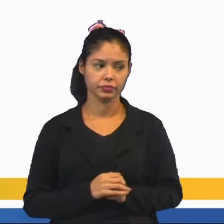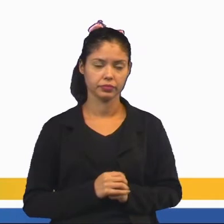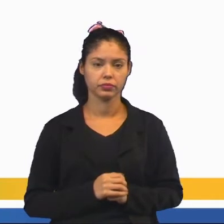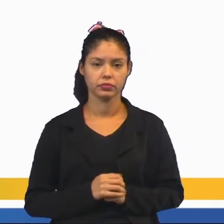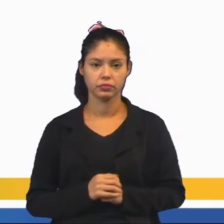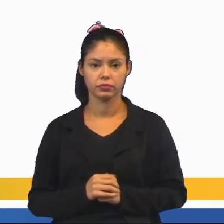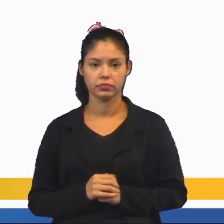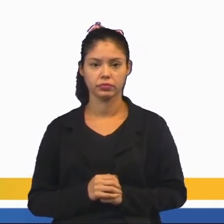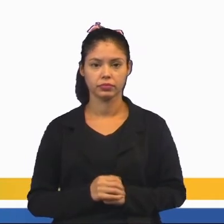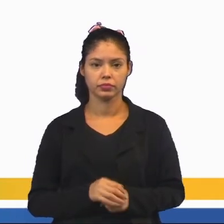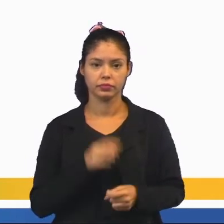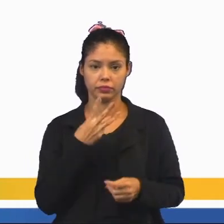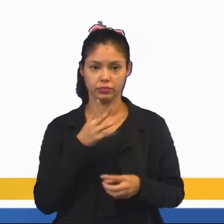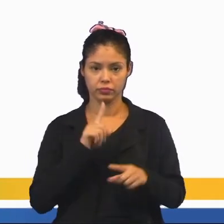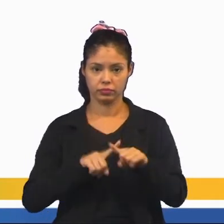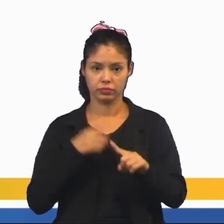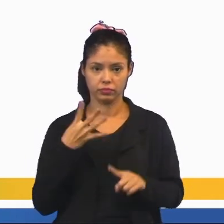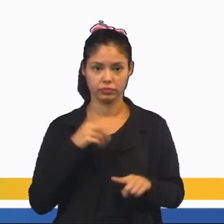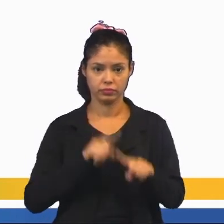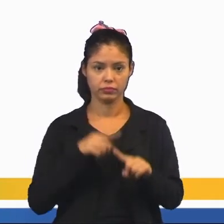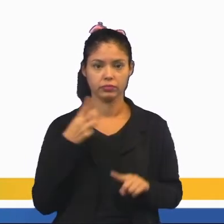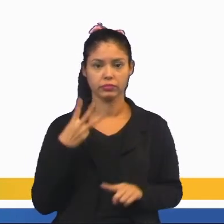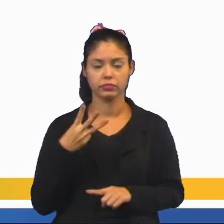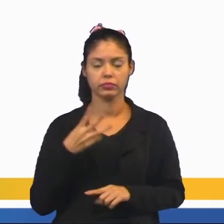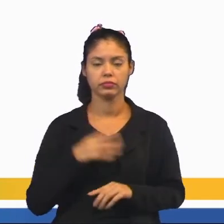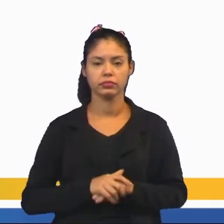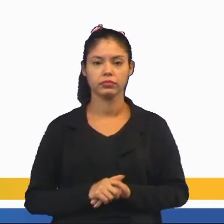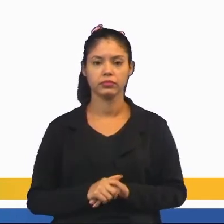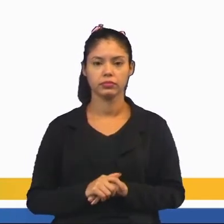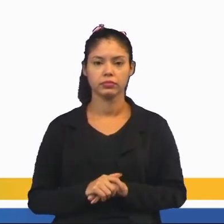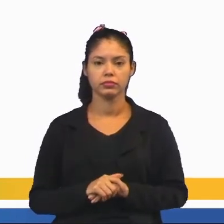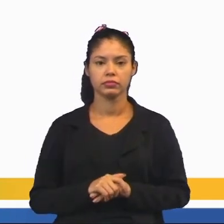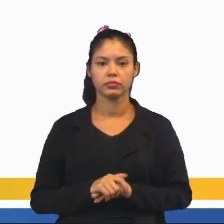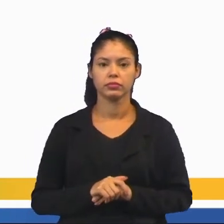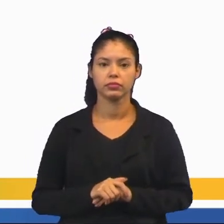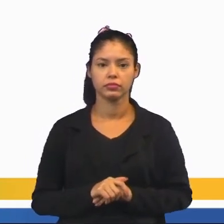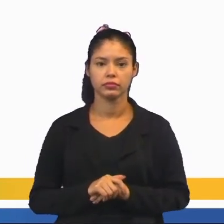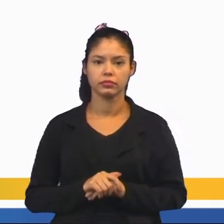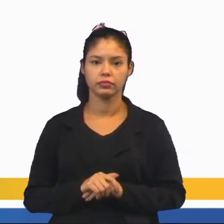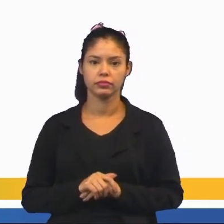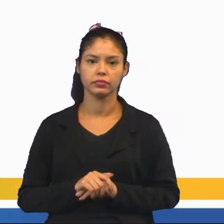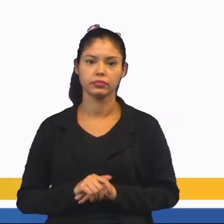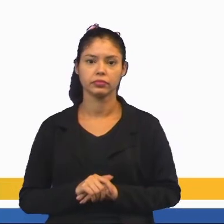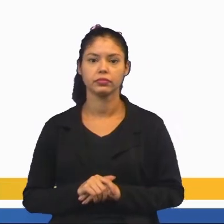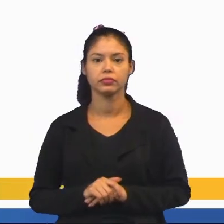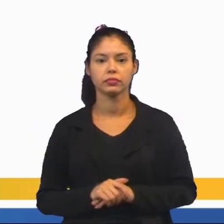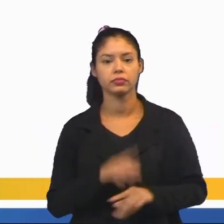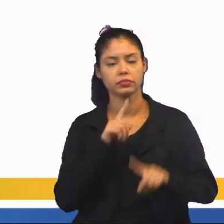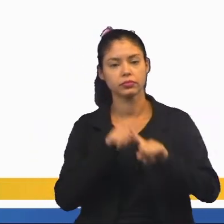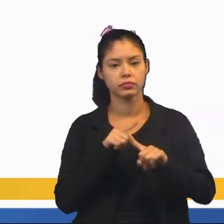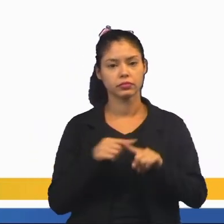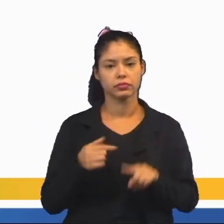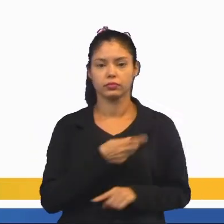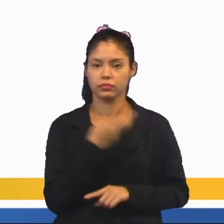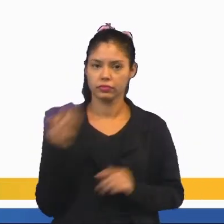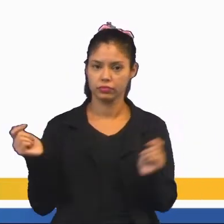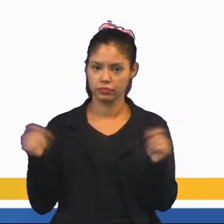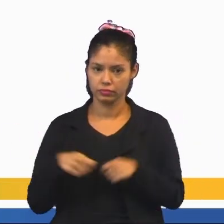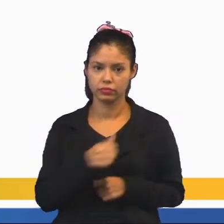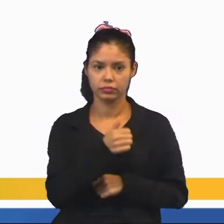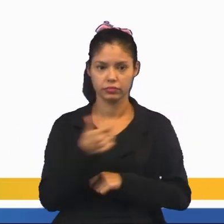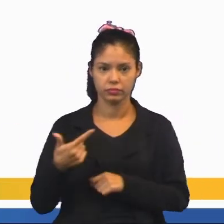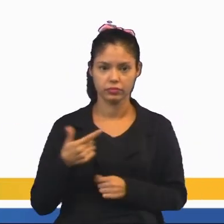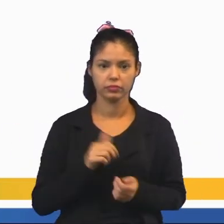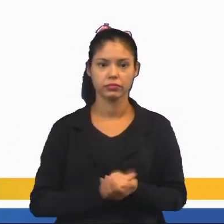Olha só, 3 vezes 4 possibilidades vezes mais 3. Então, multiplicando essas